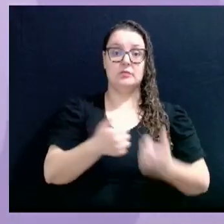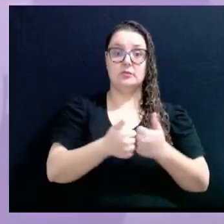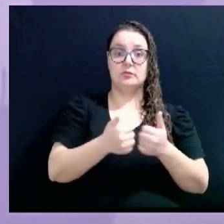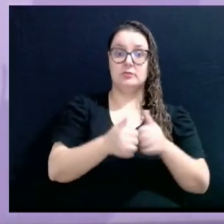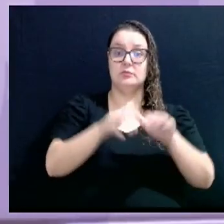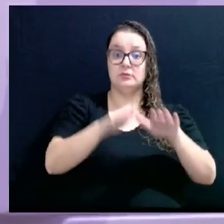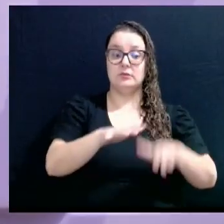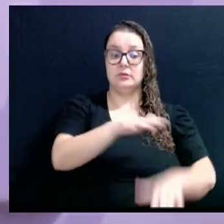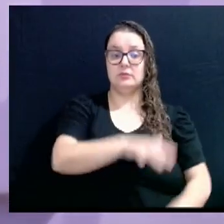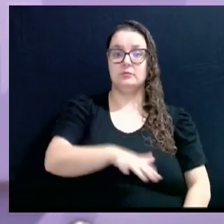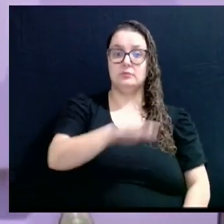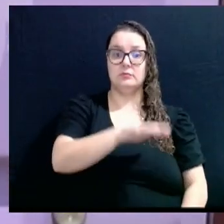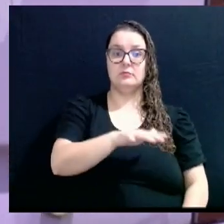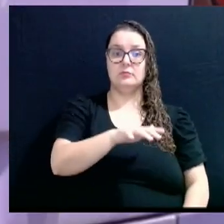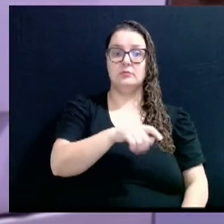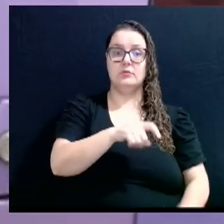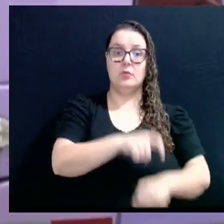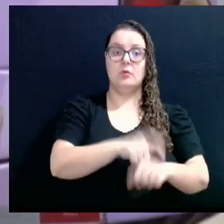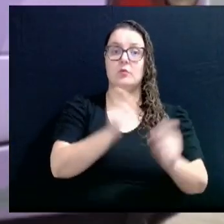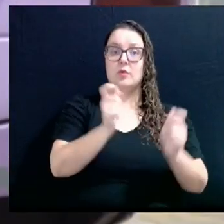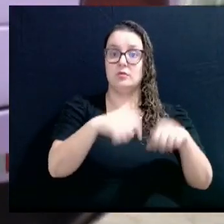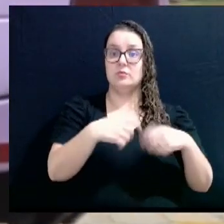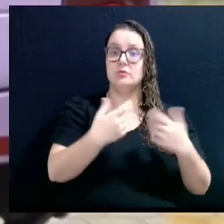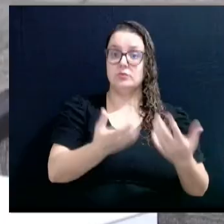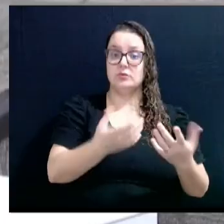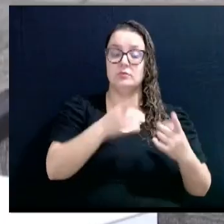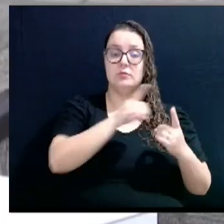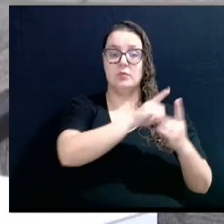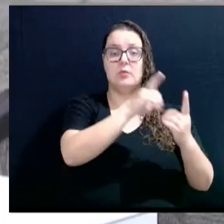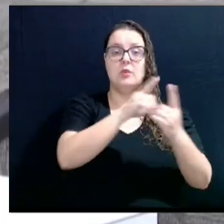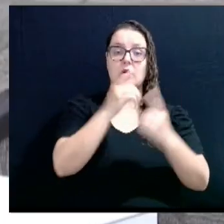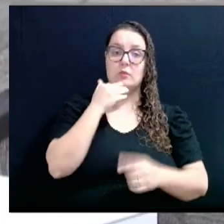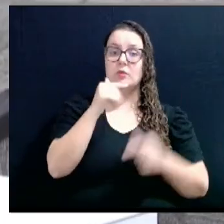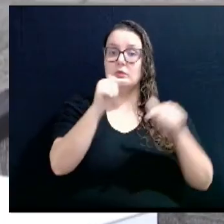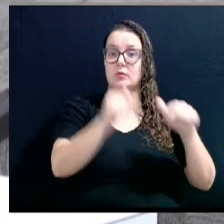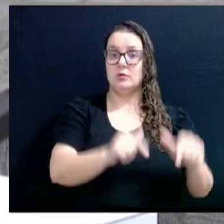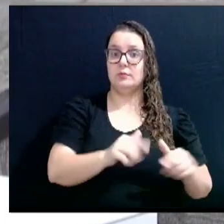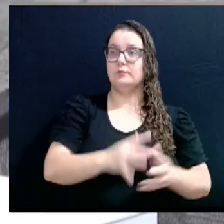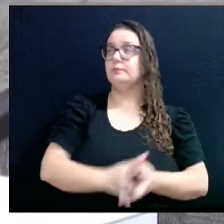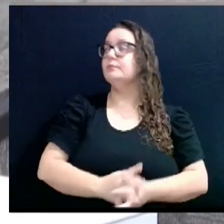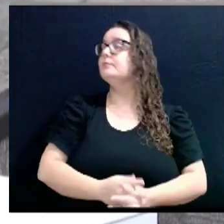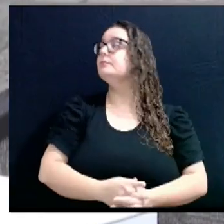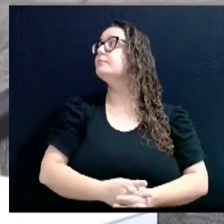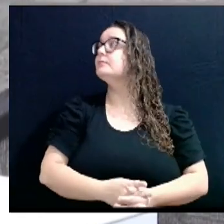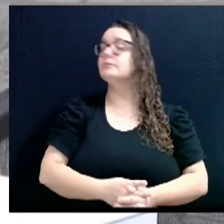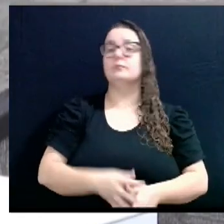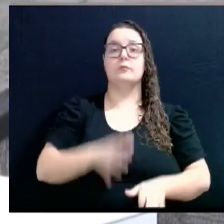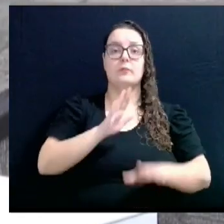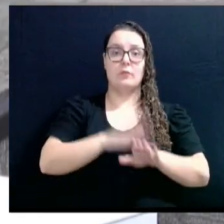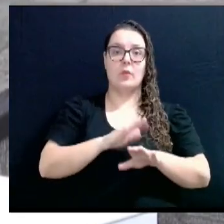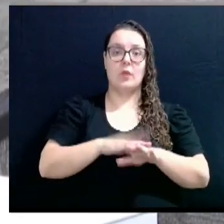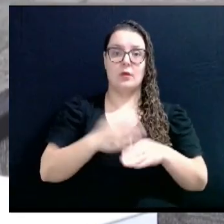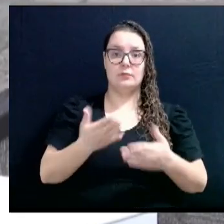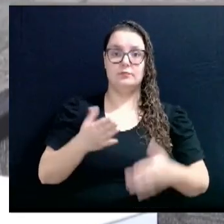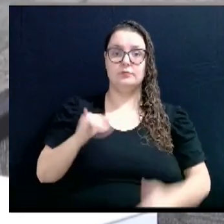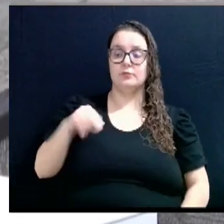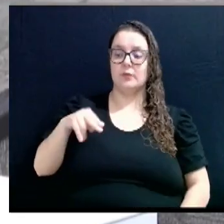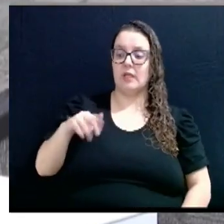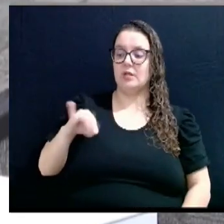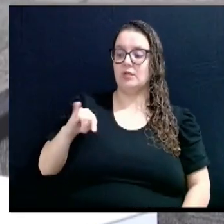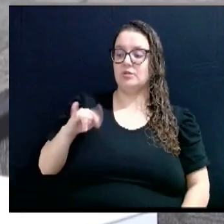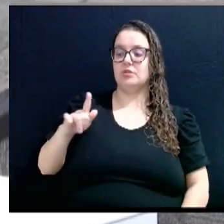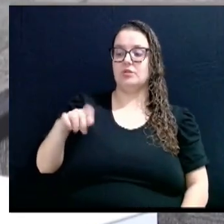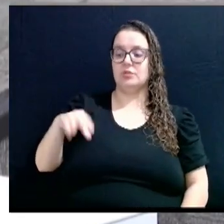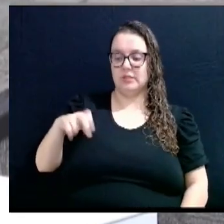por período suficiente para atender a demanda local. É uma ação itinerante, ou seja, ali ele